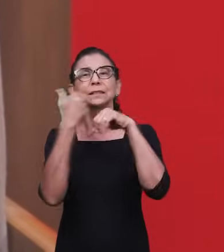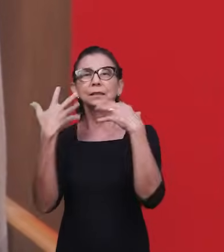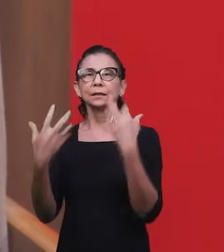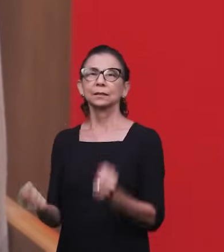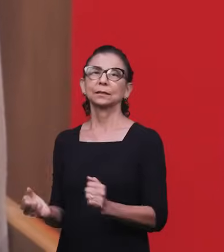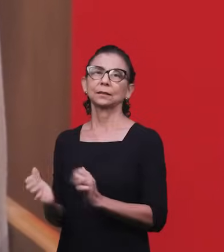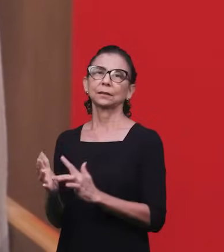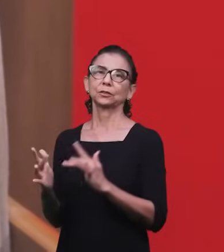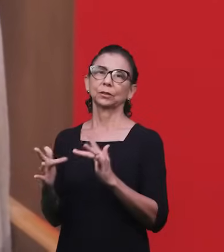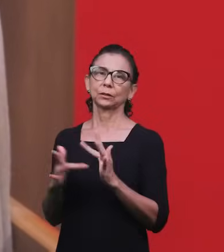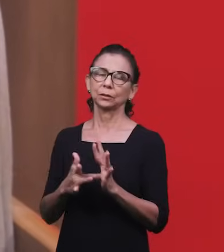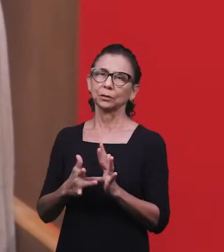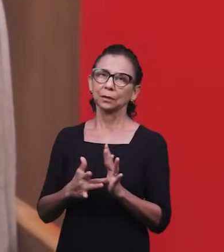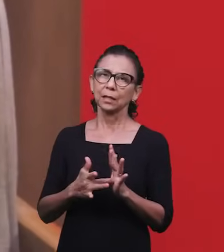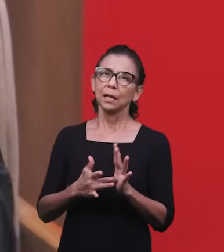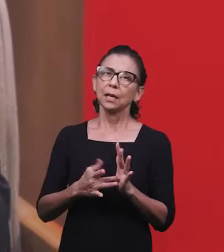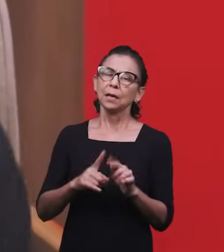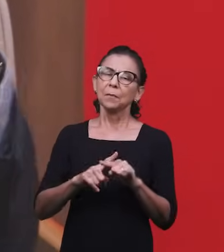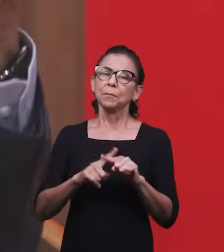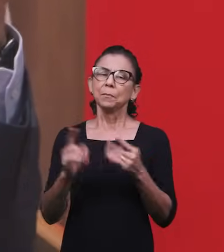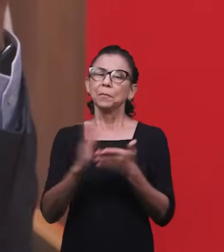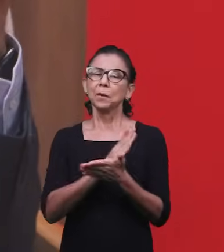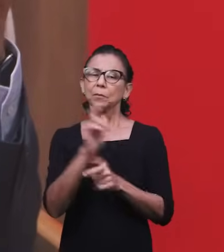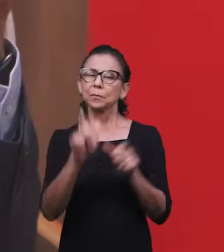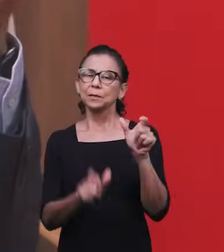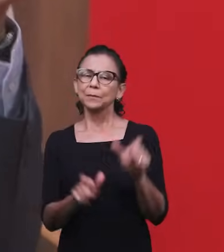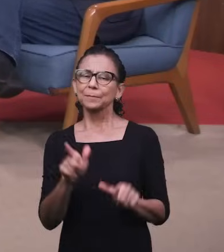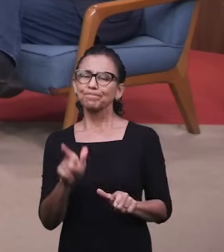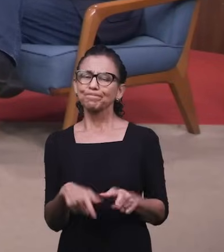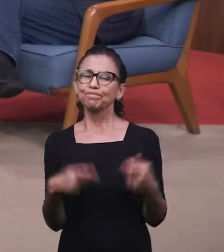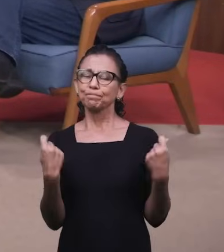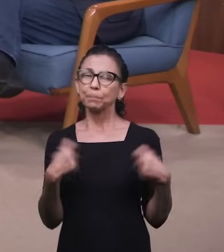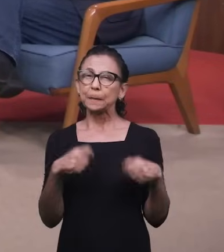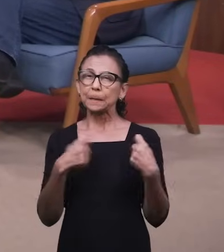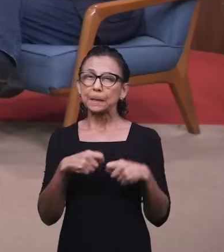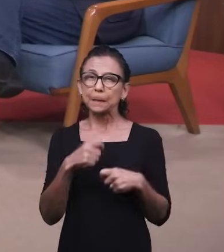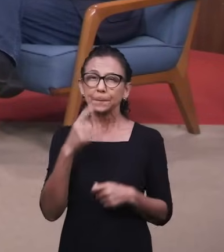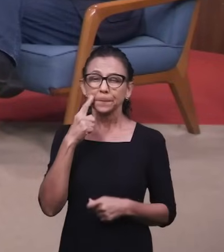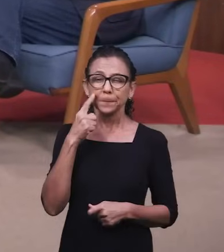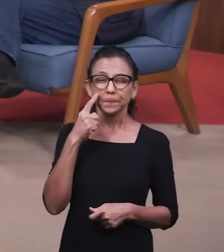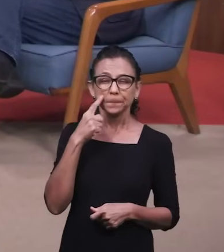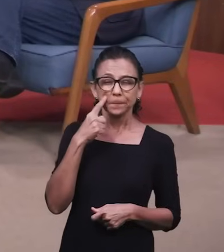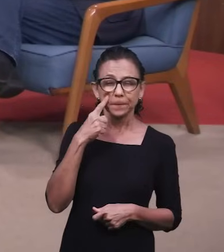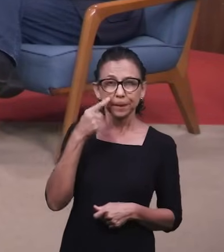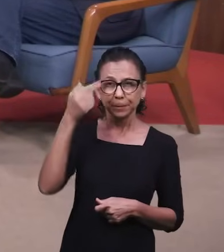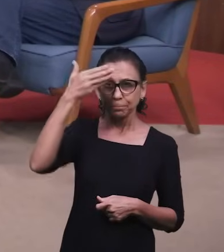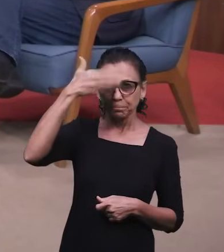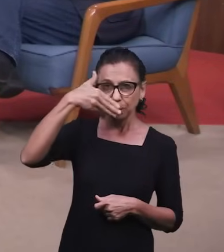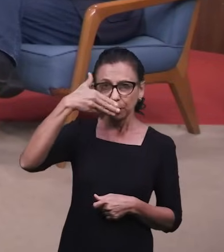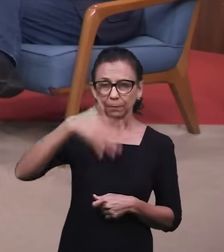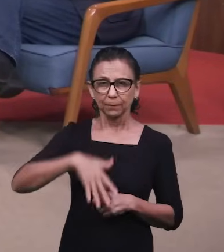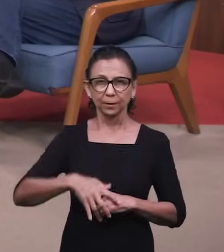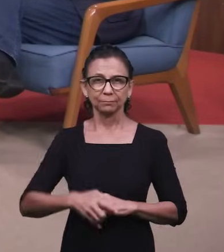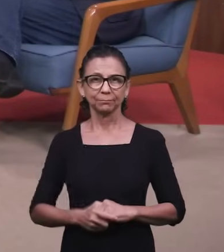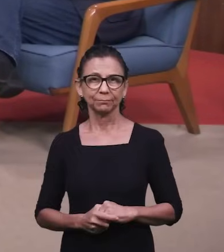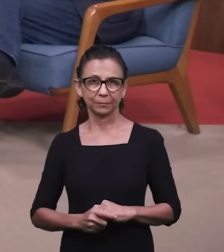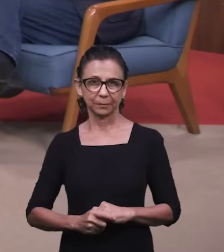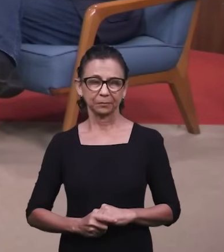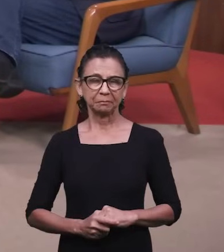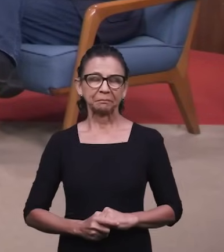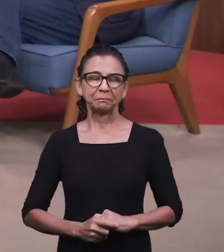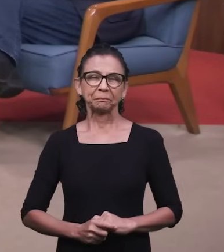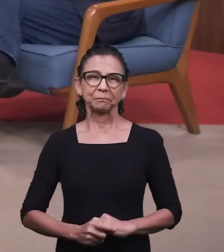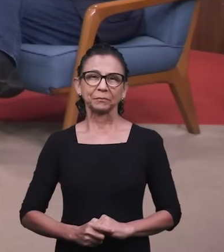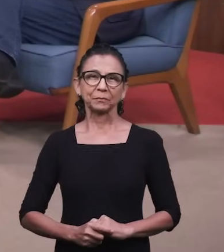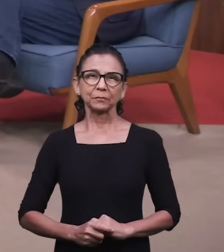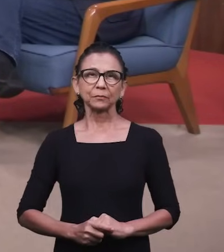conferência. Não é? Mas como é que é isso? Aí quando você apresenta num evento como que nós tivemos há